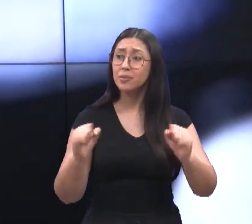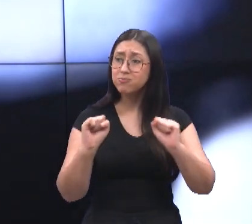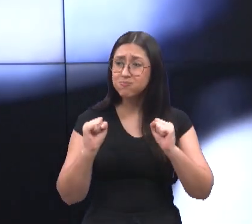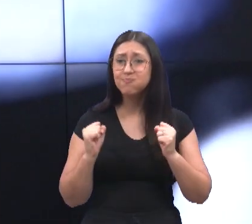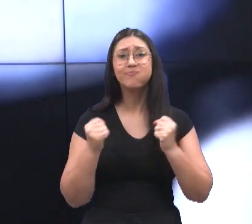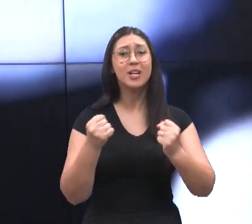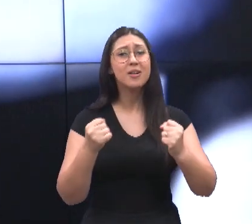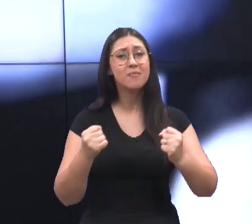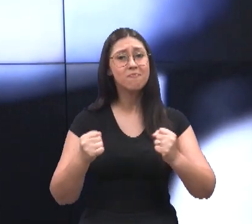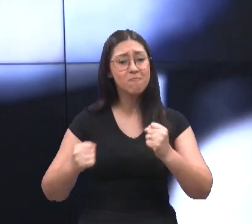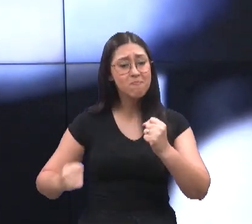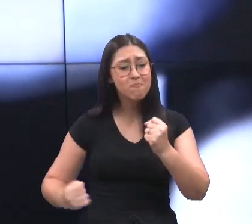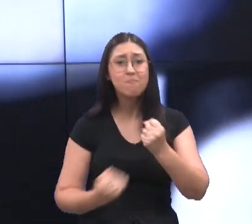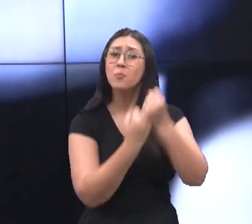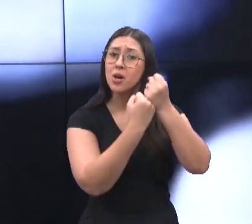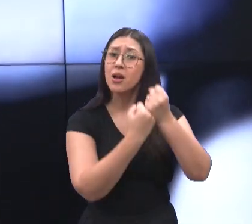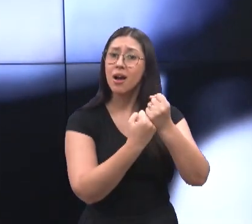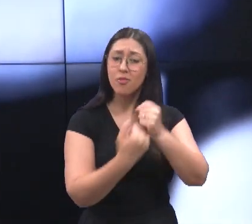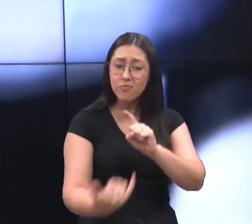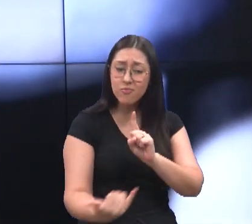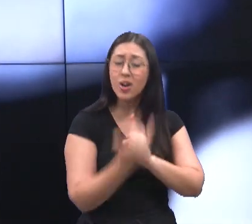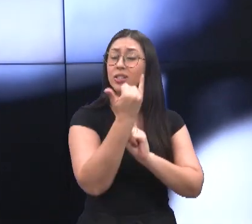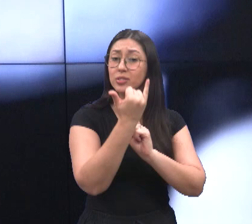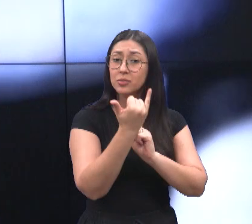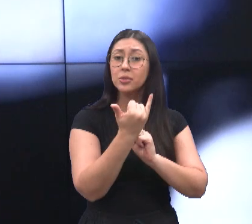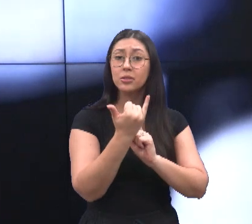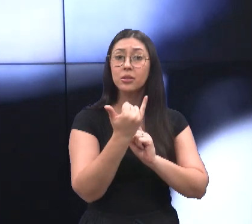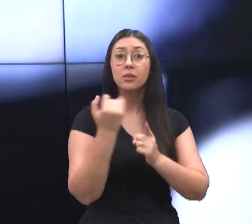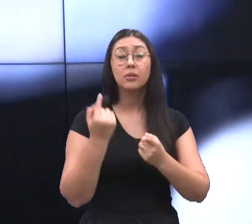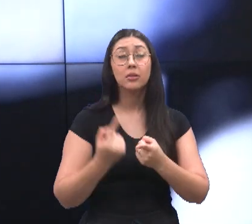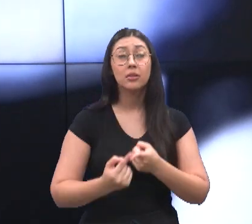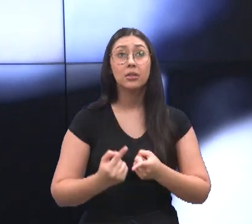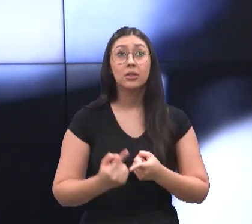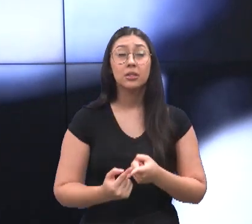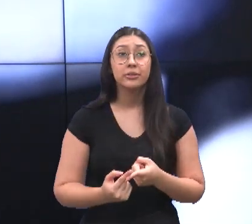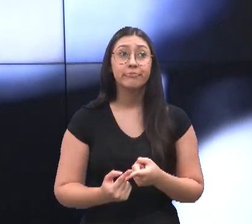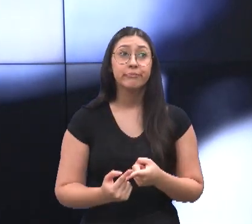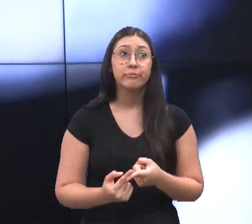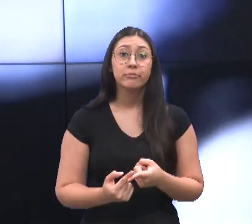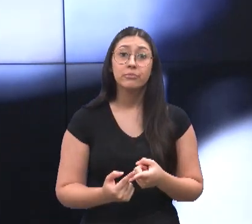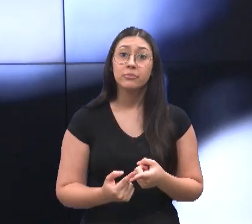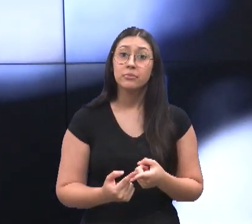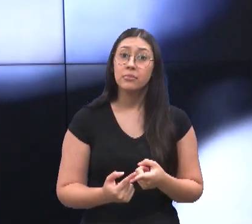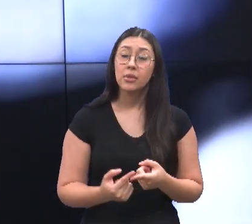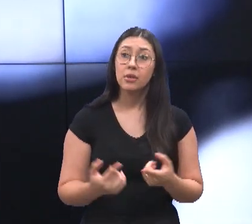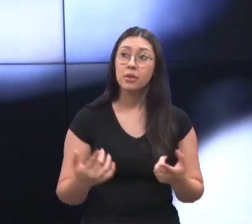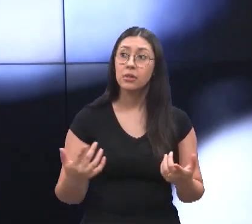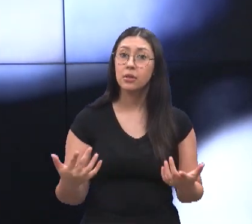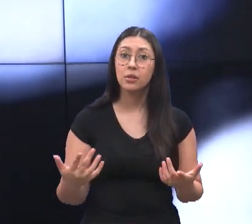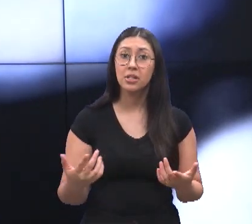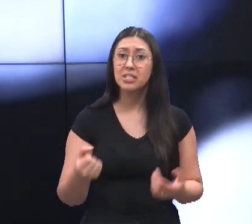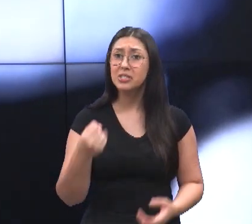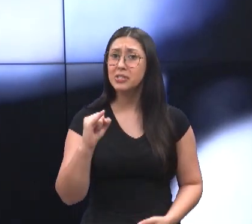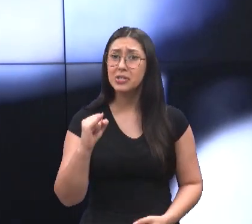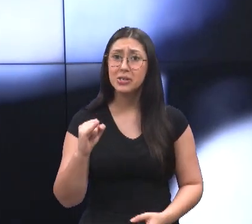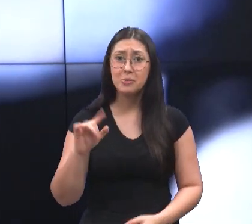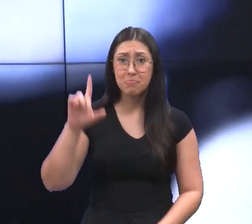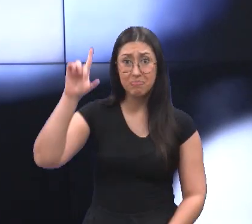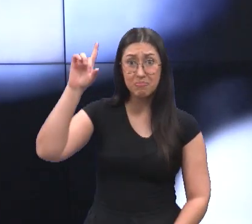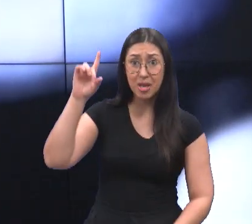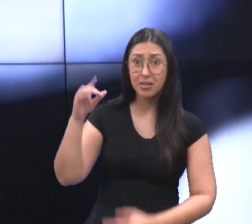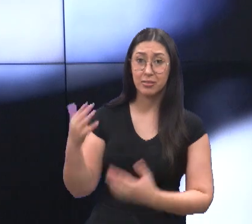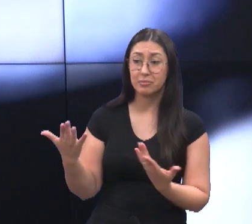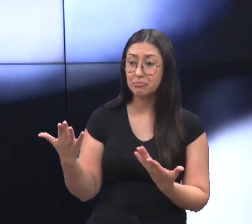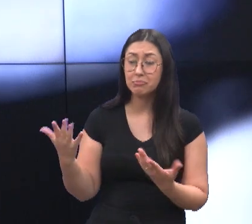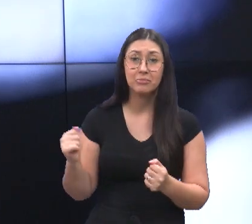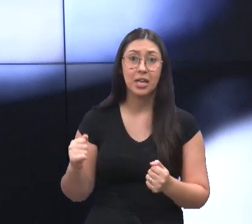aí às vítimas de feminicídio, porque se não tiver uma ajuda de cima aí, da